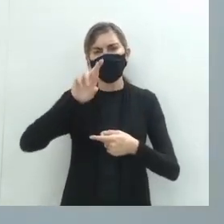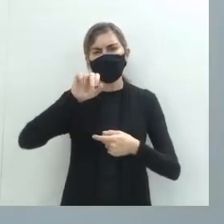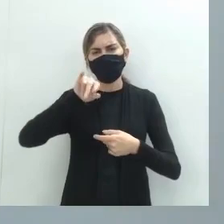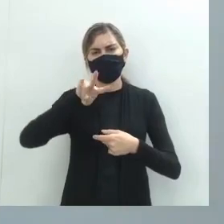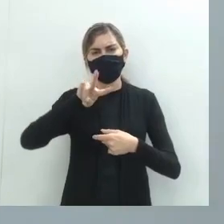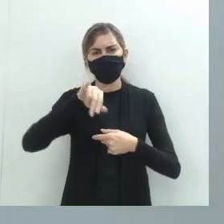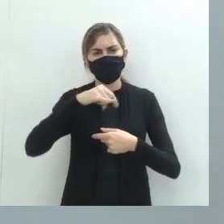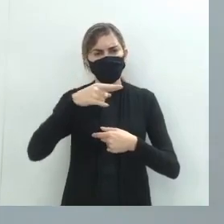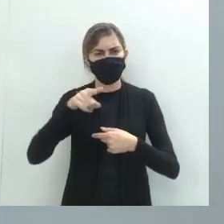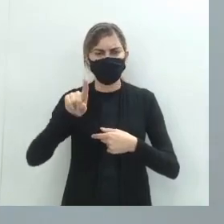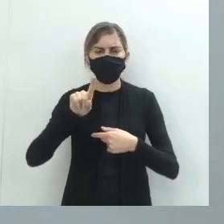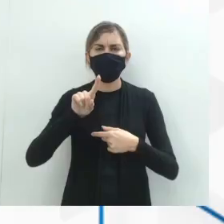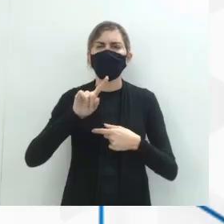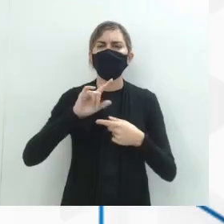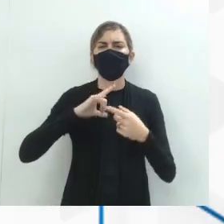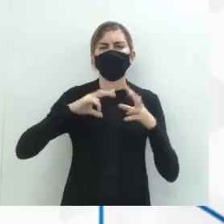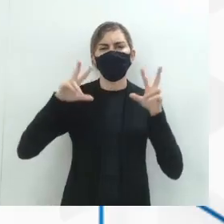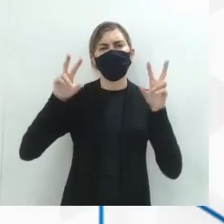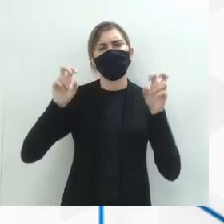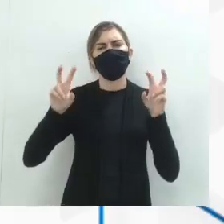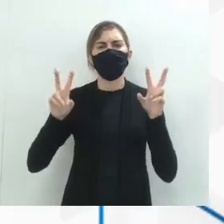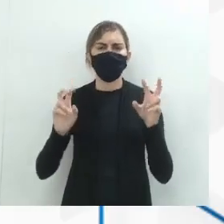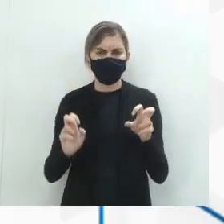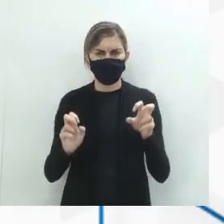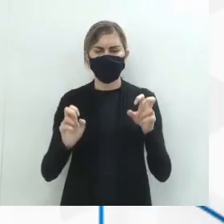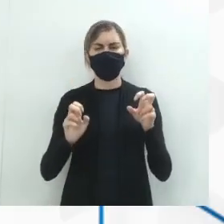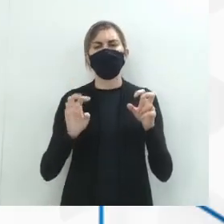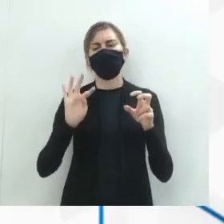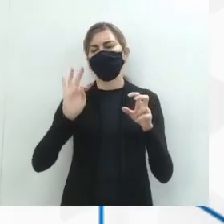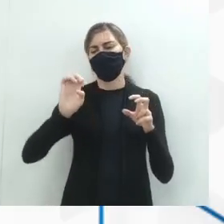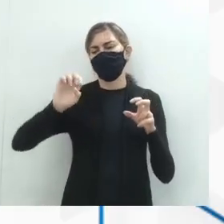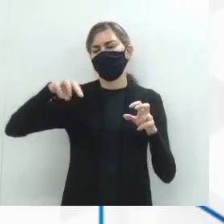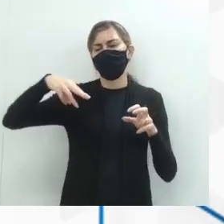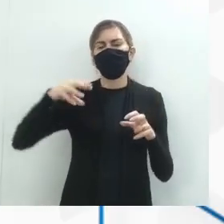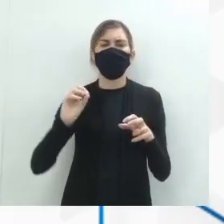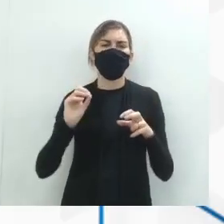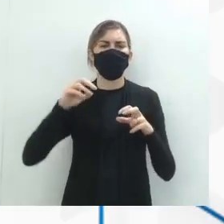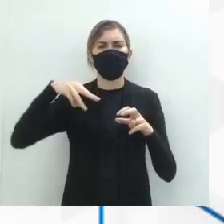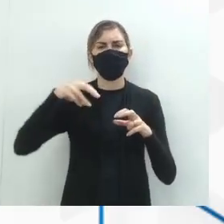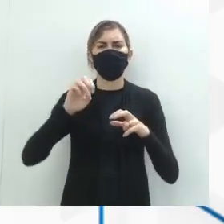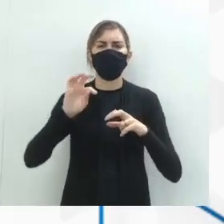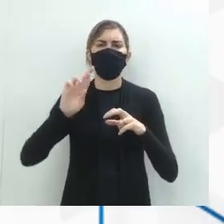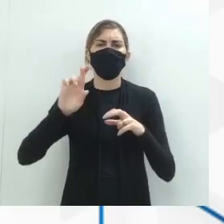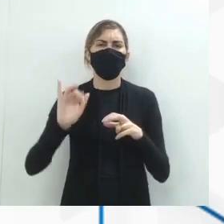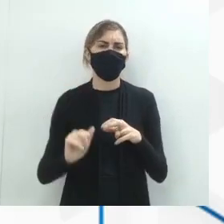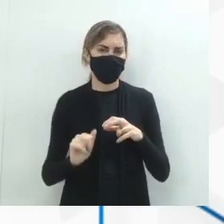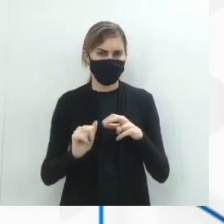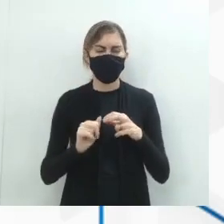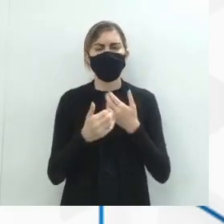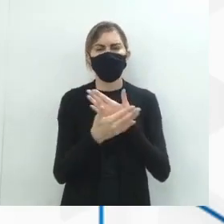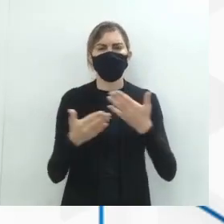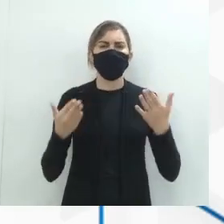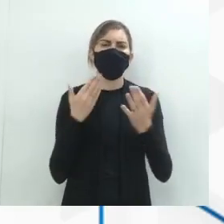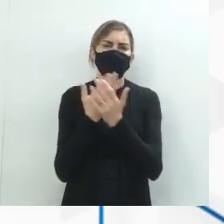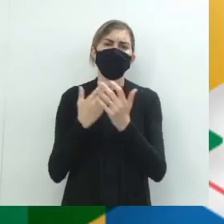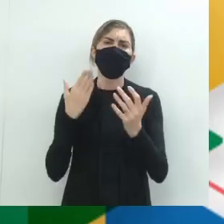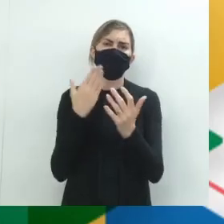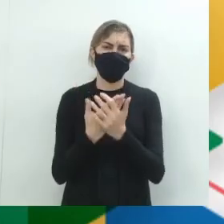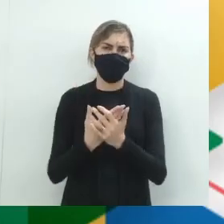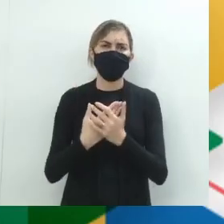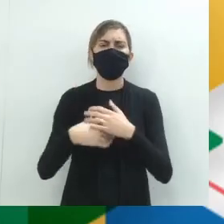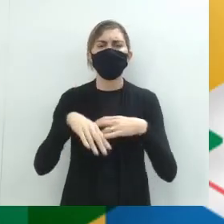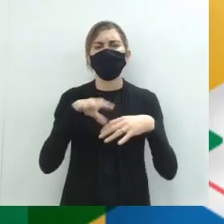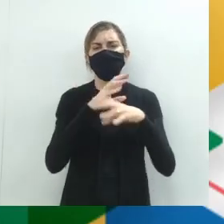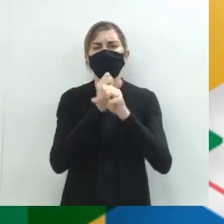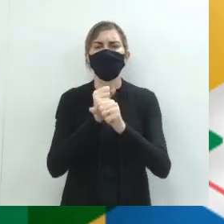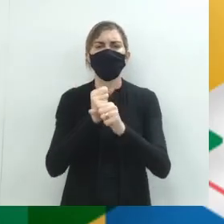revisão dos assuntos de termometria. Termometria que estuda a